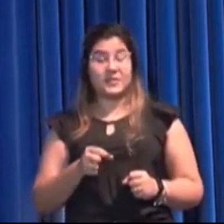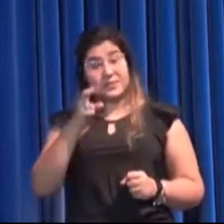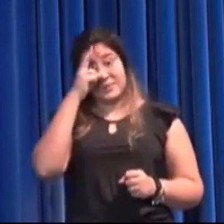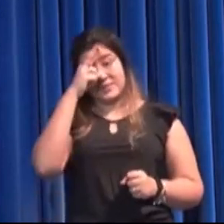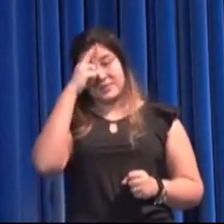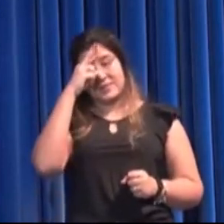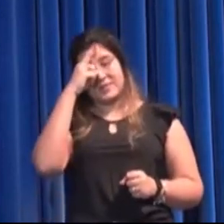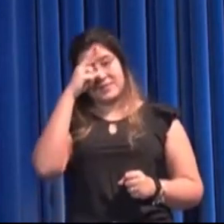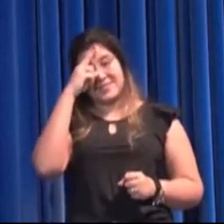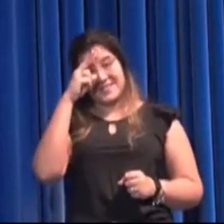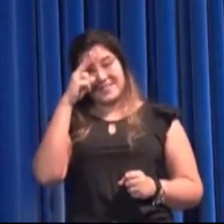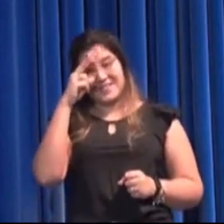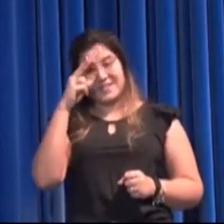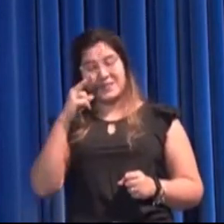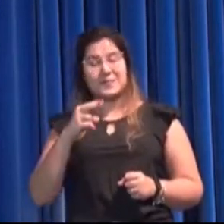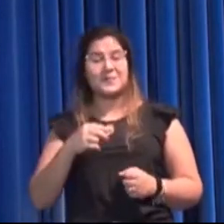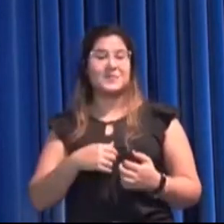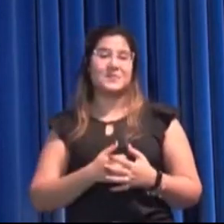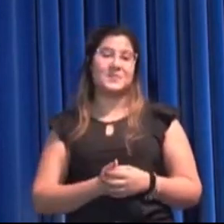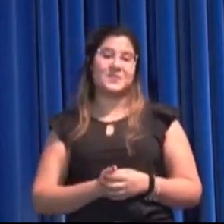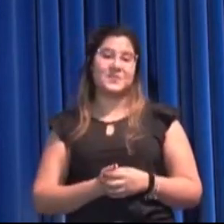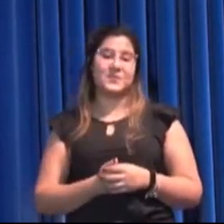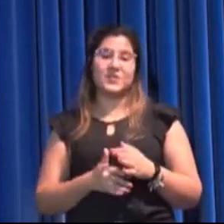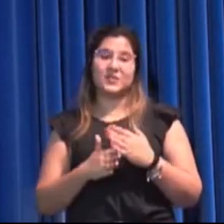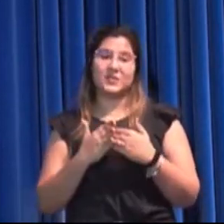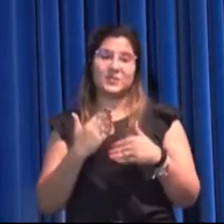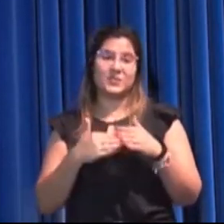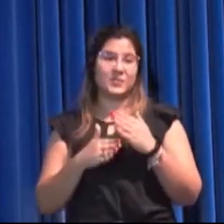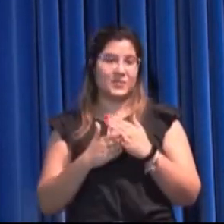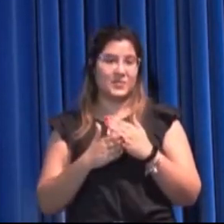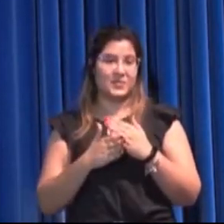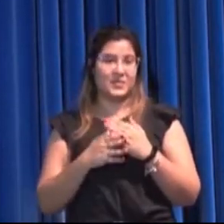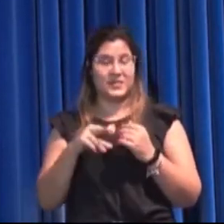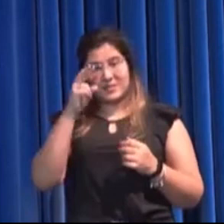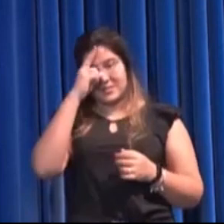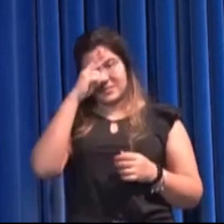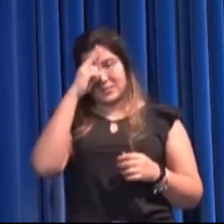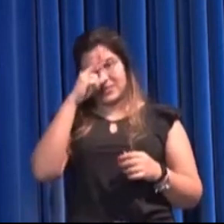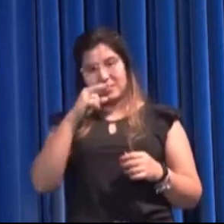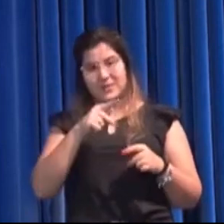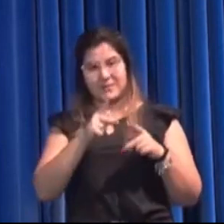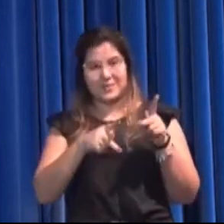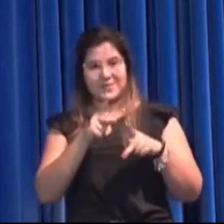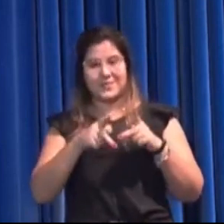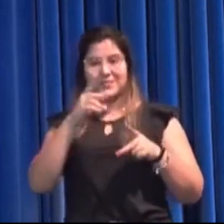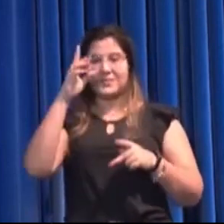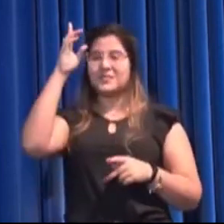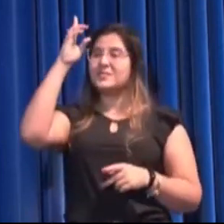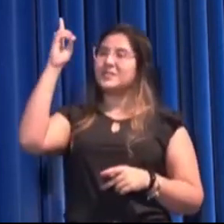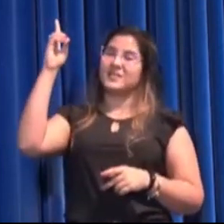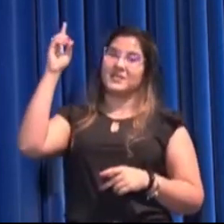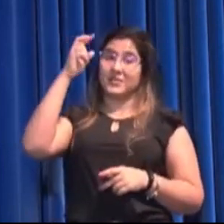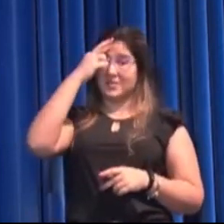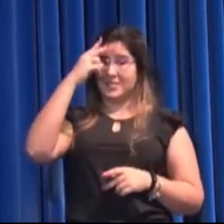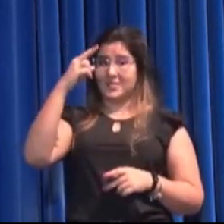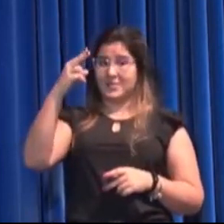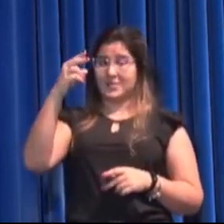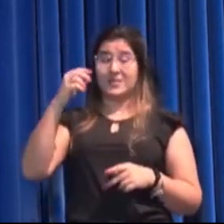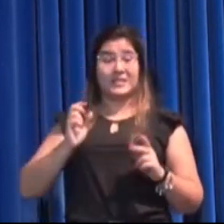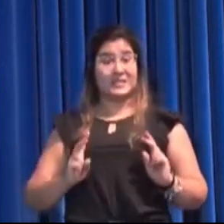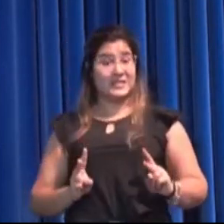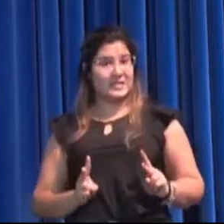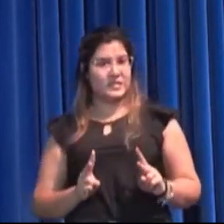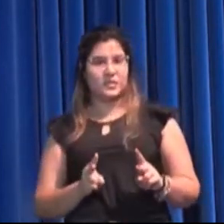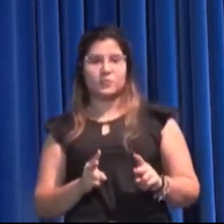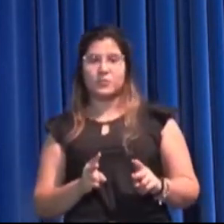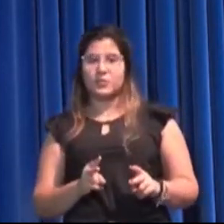rememorar ou recordar tudo aquilo que é a história do povo de Deus, que sempre foi